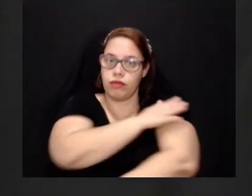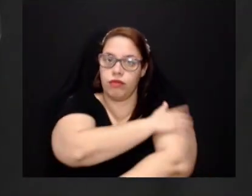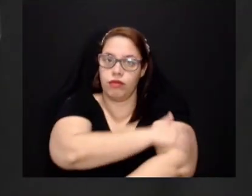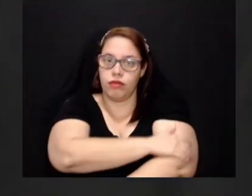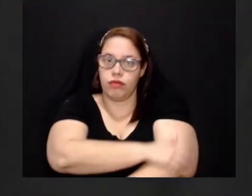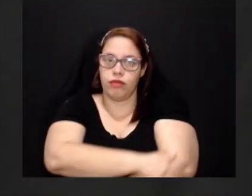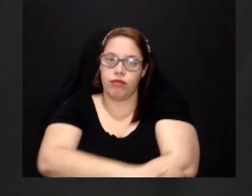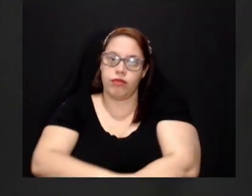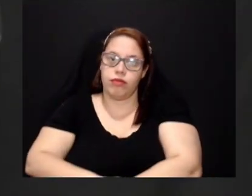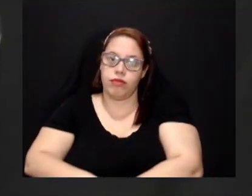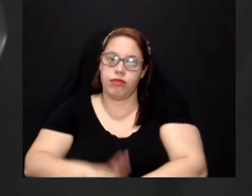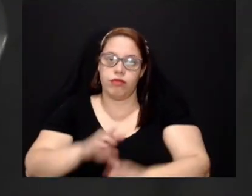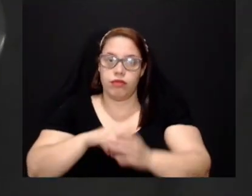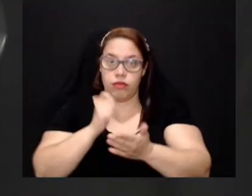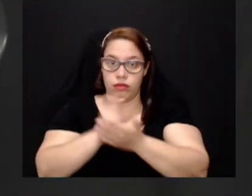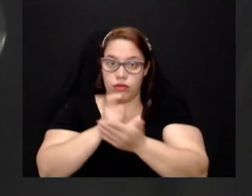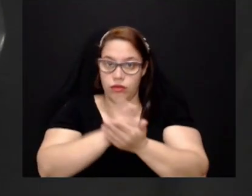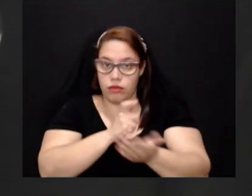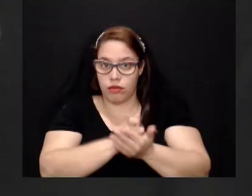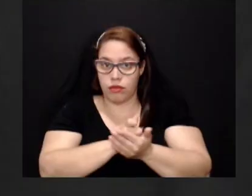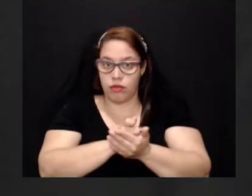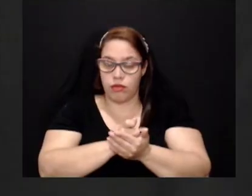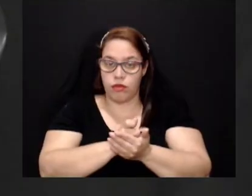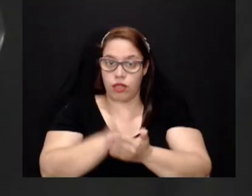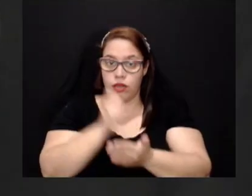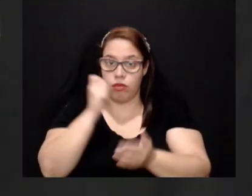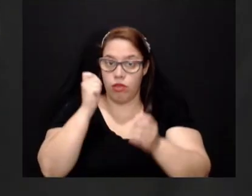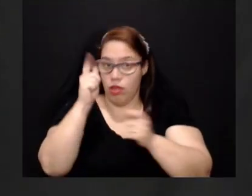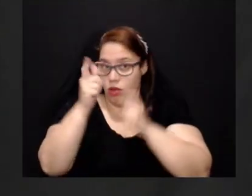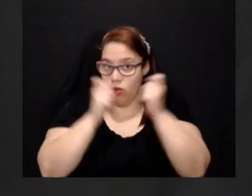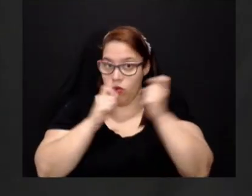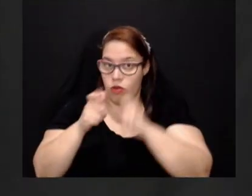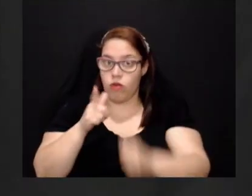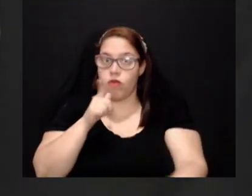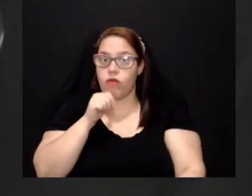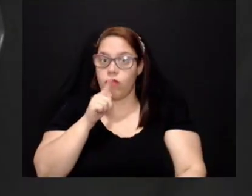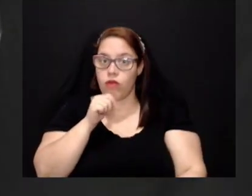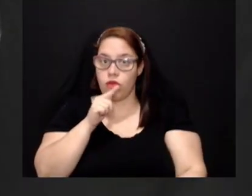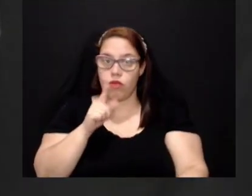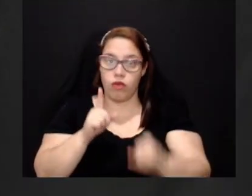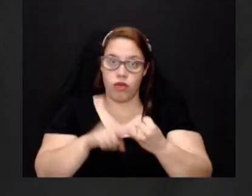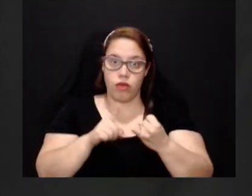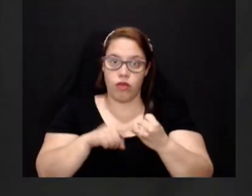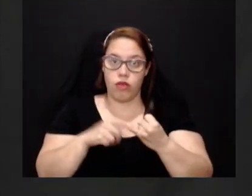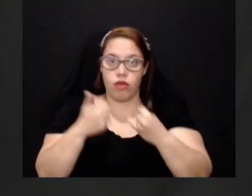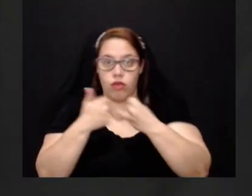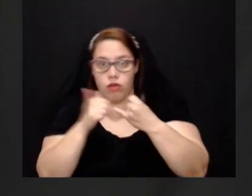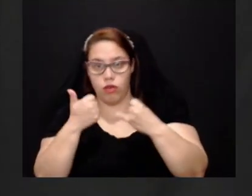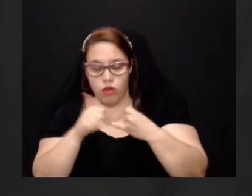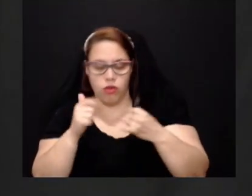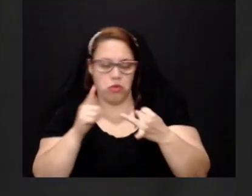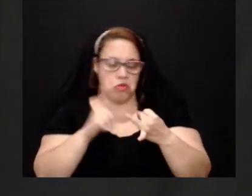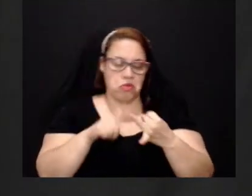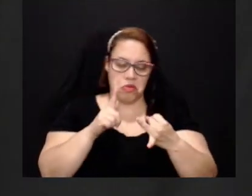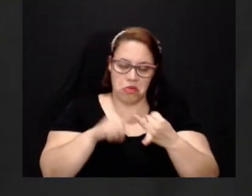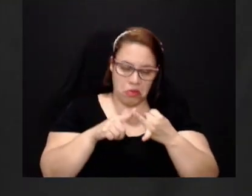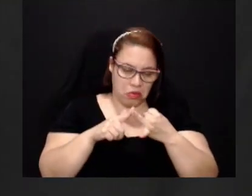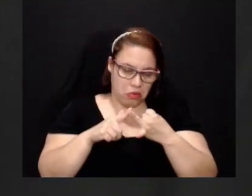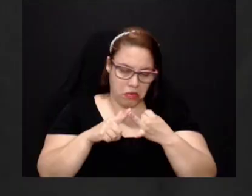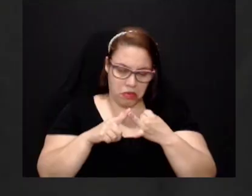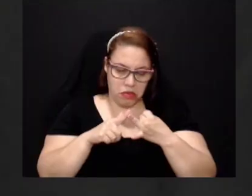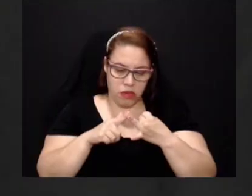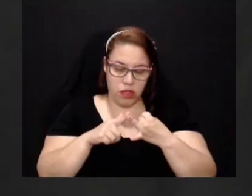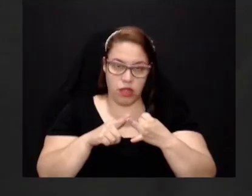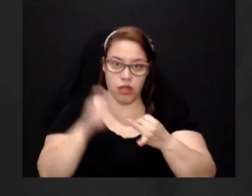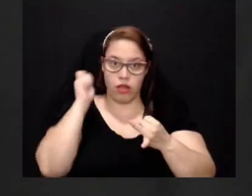casa eu pagava a conta de água, e o resto era o transporte, as continhas que eu fazia